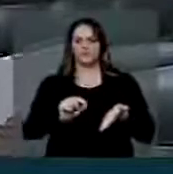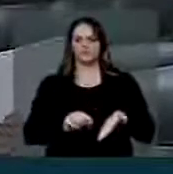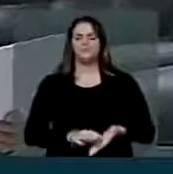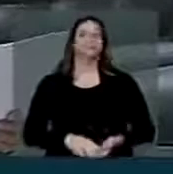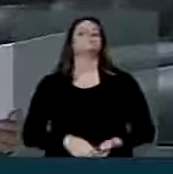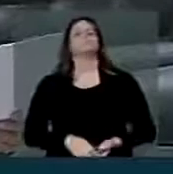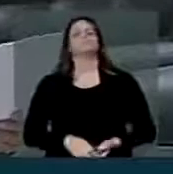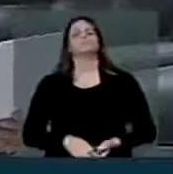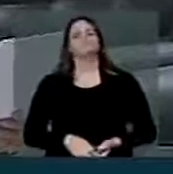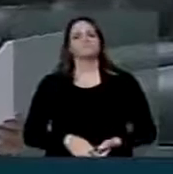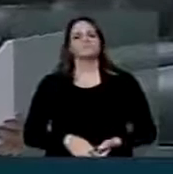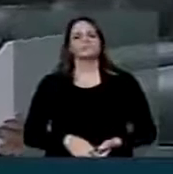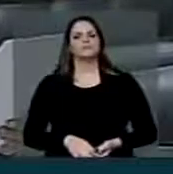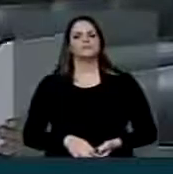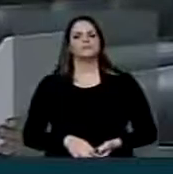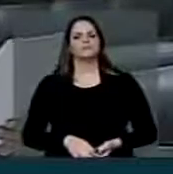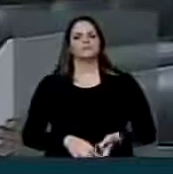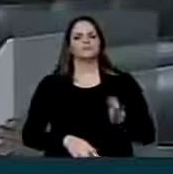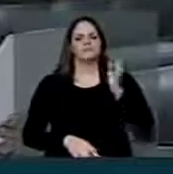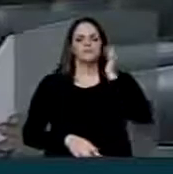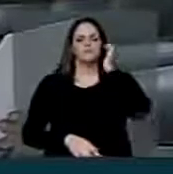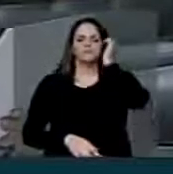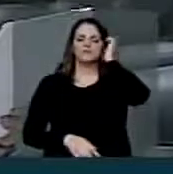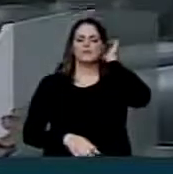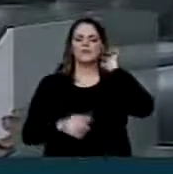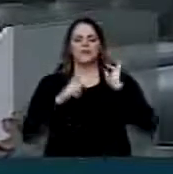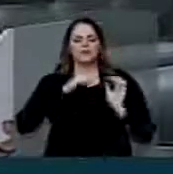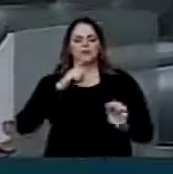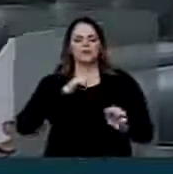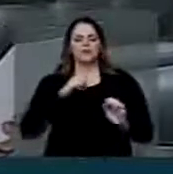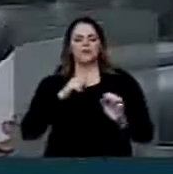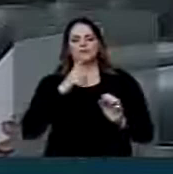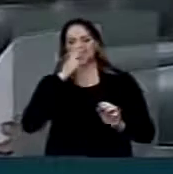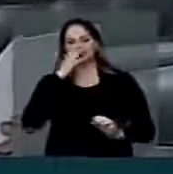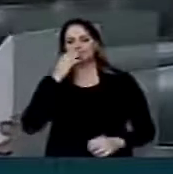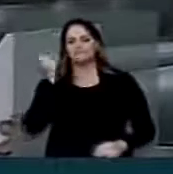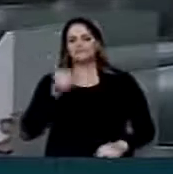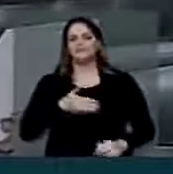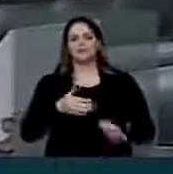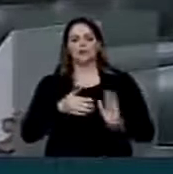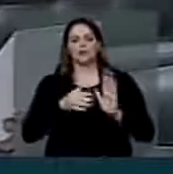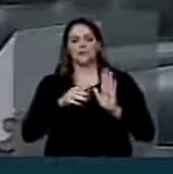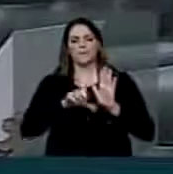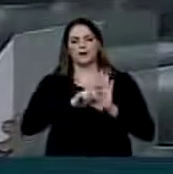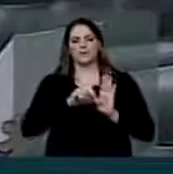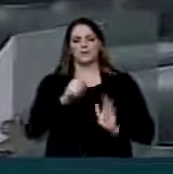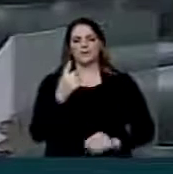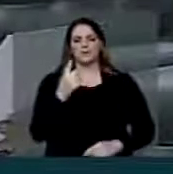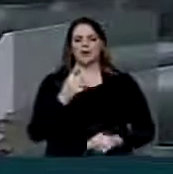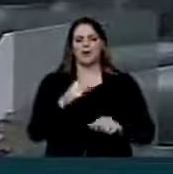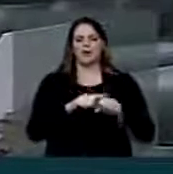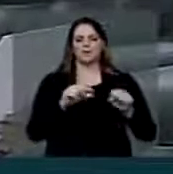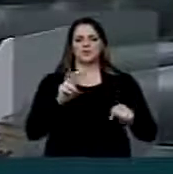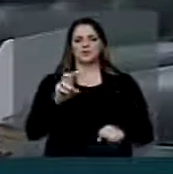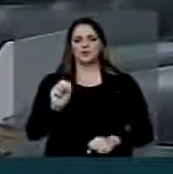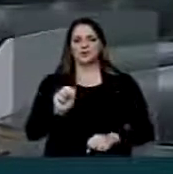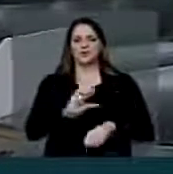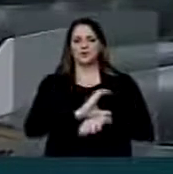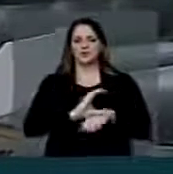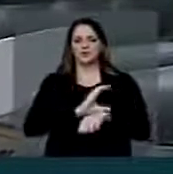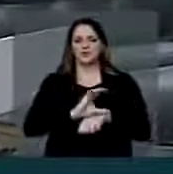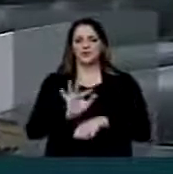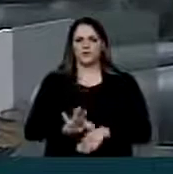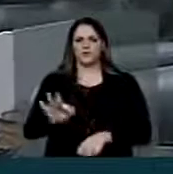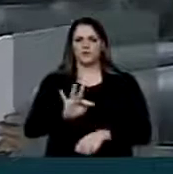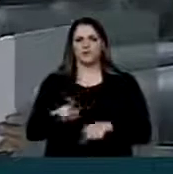Em razão de eventual ofensa ao parágrafo 1º do artigo 58 da Constituição Federal e